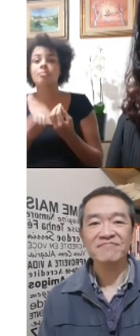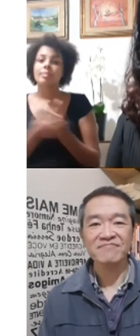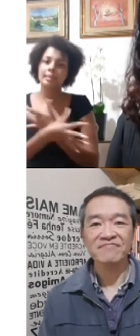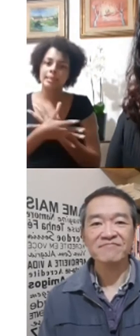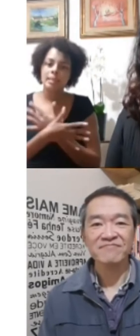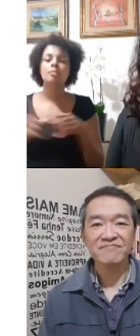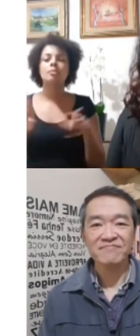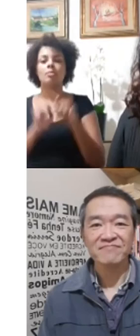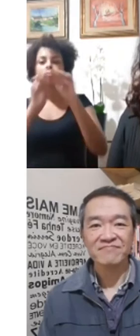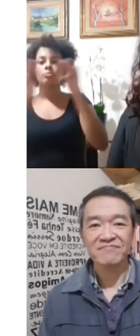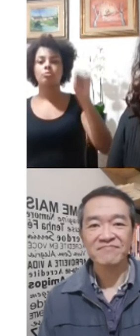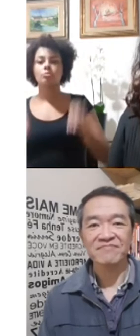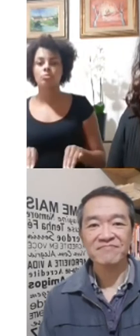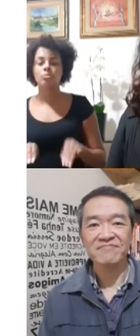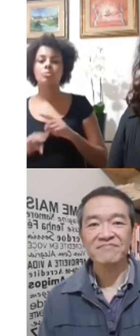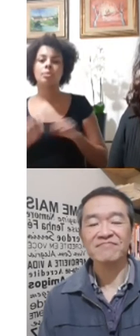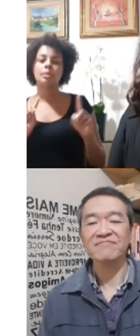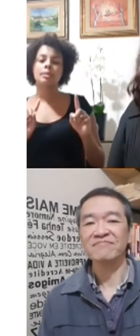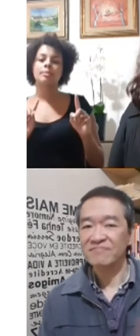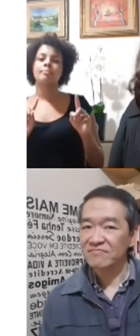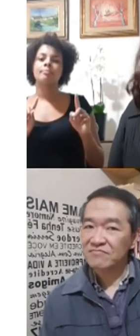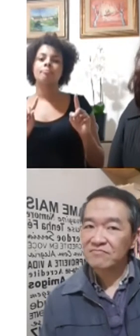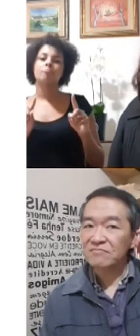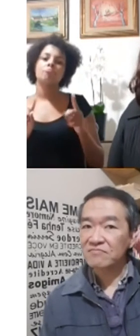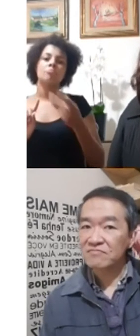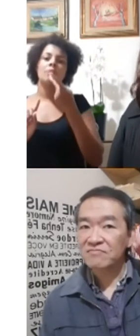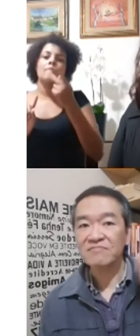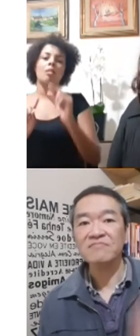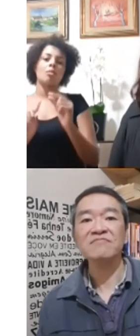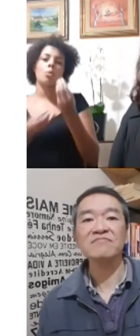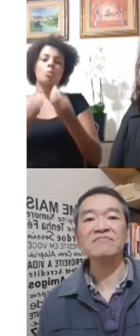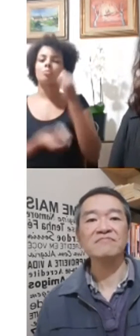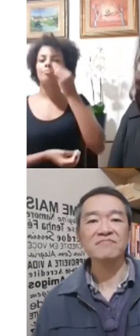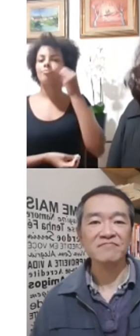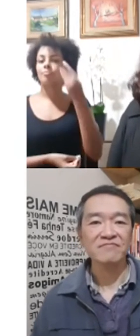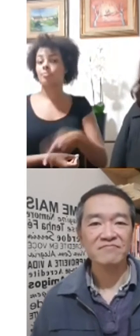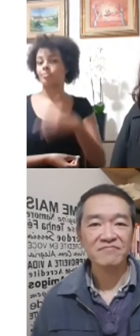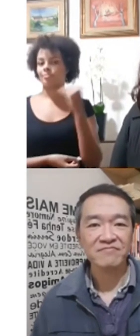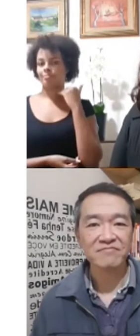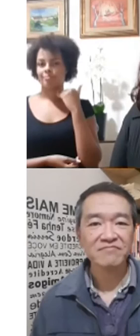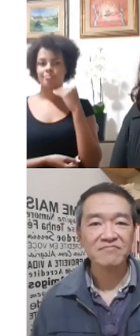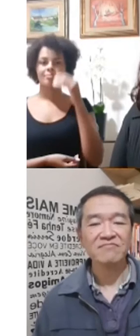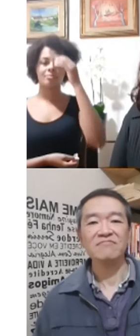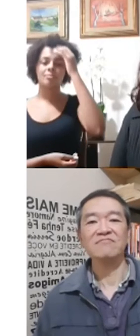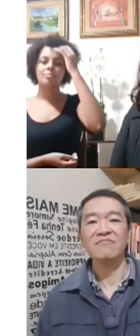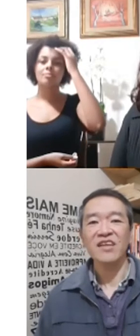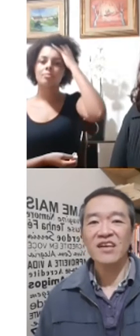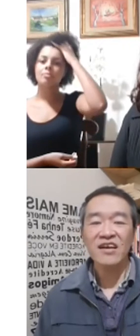os museus também, mas queria que você falasse um pouquinho dessa experiência aqui em Juiz de Fora.